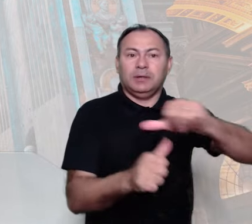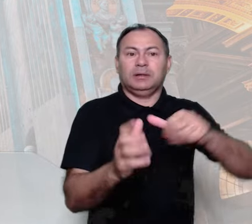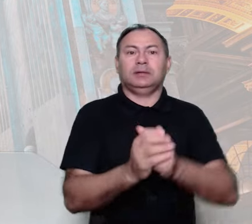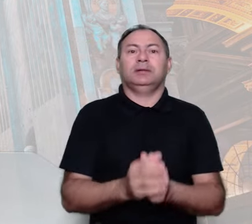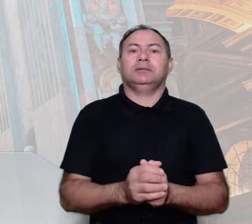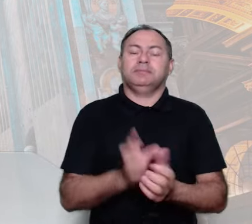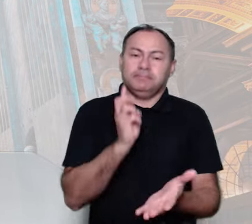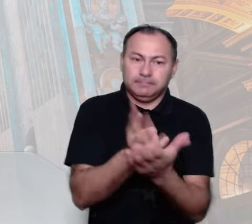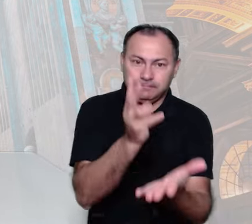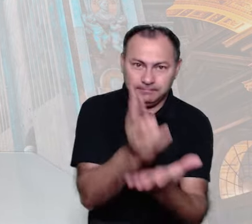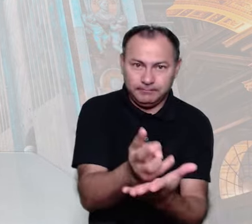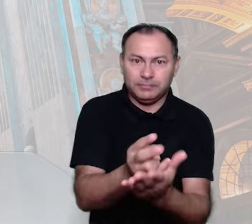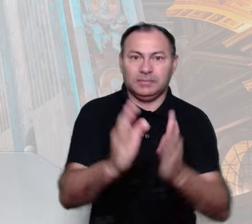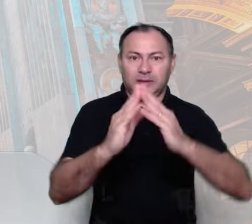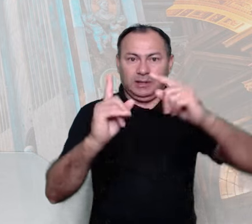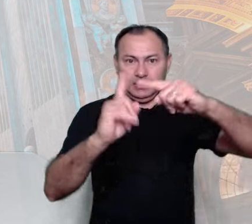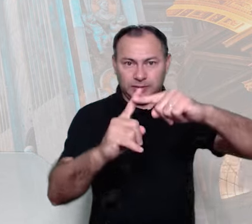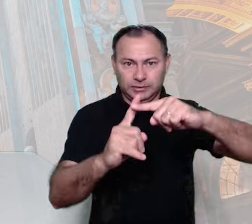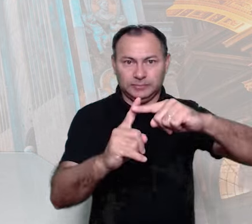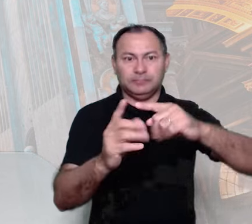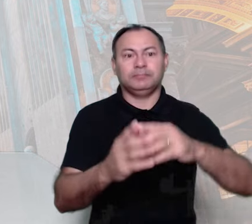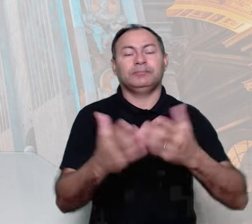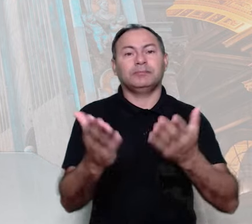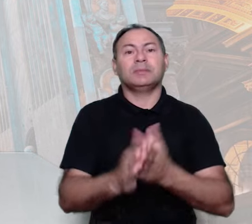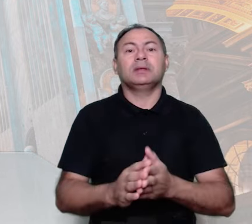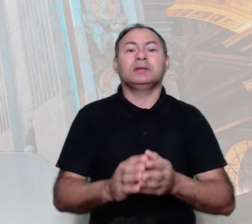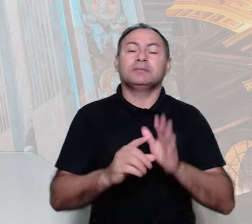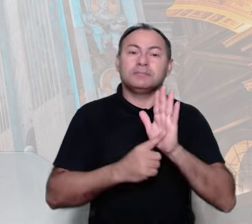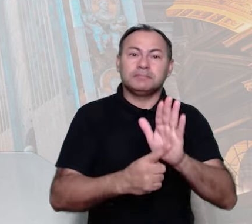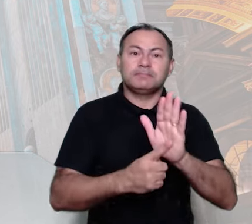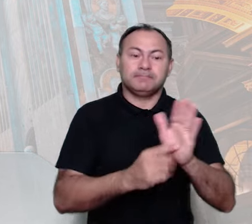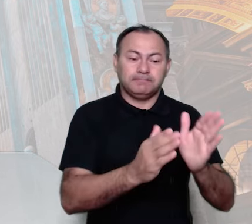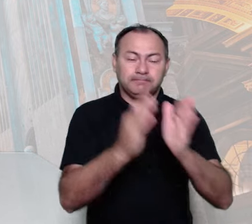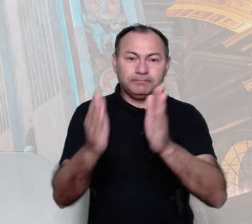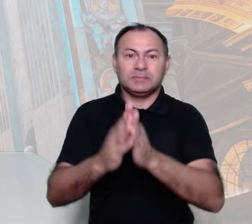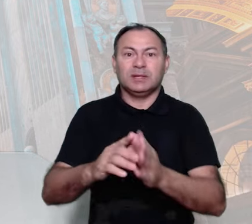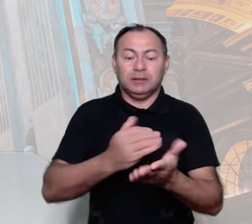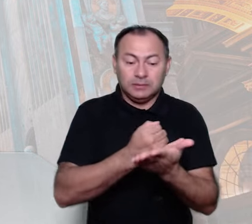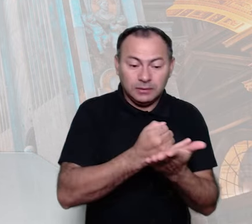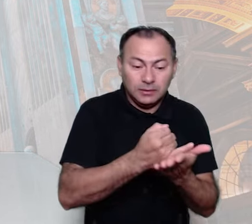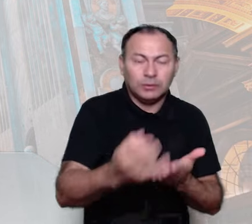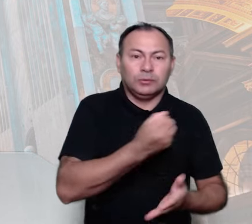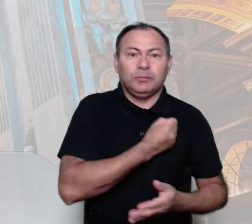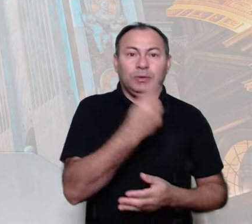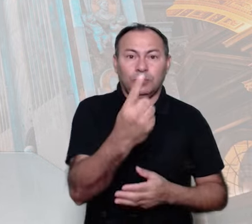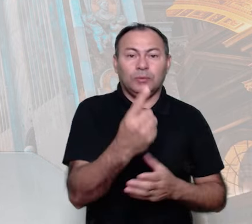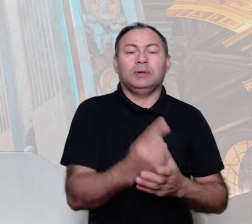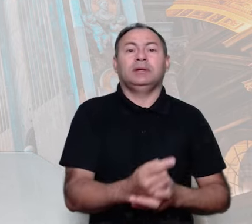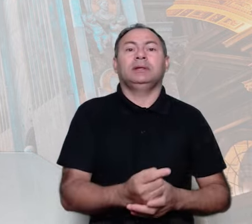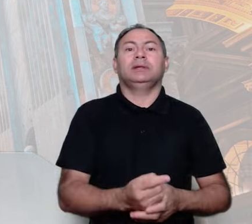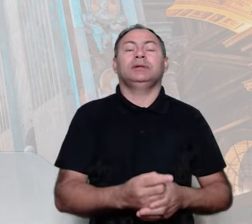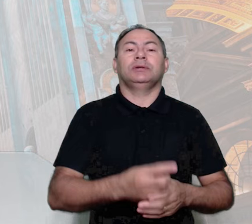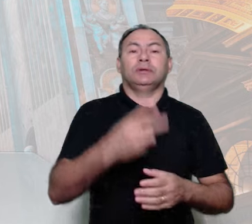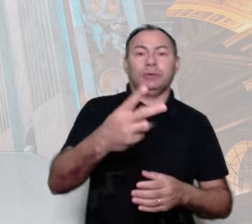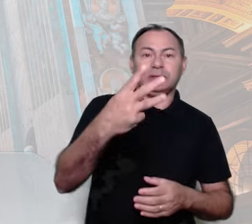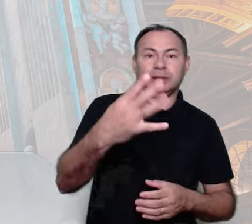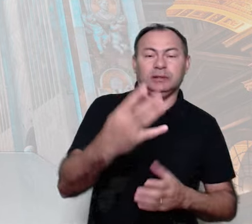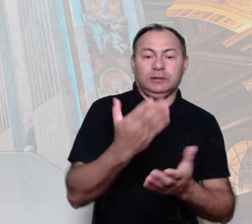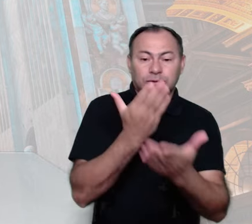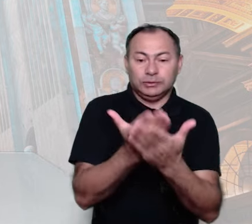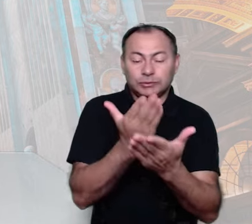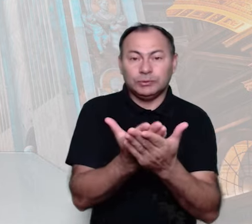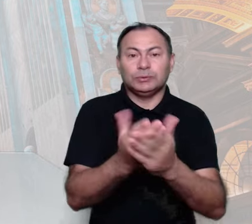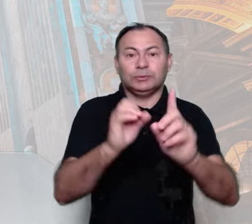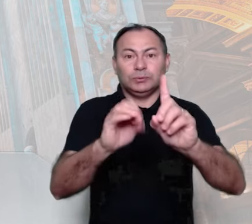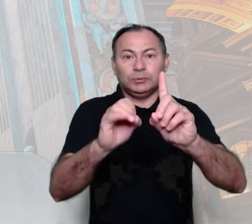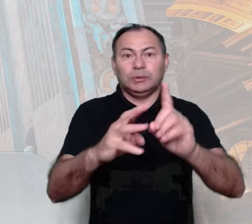a reforma permanente da Igreja. E essa sessão, depois da introdução do número 1 e destes três números